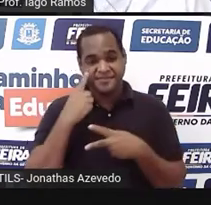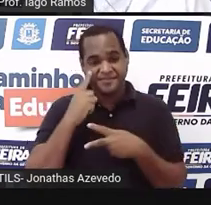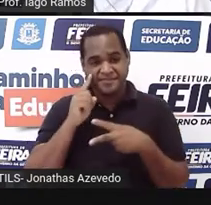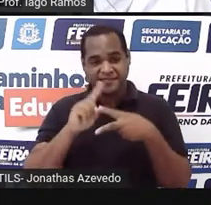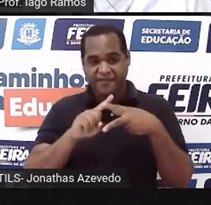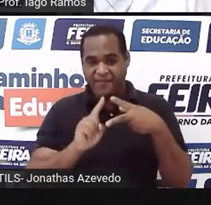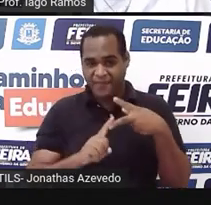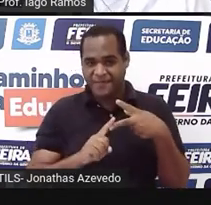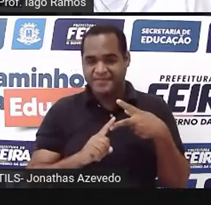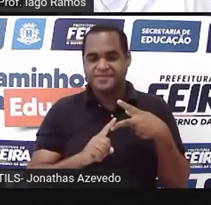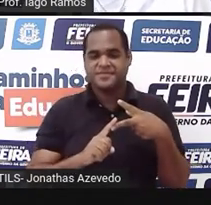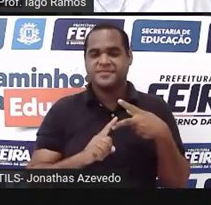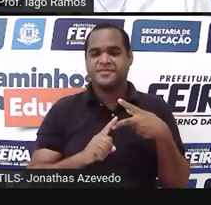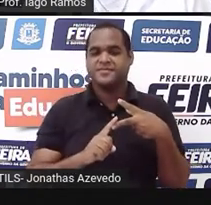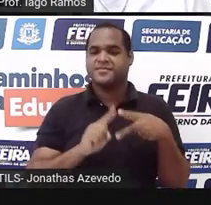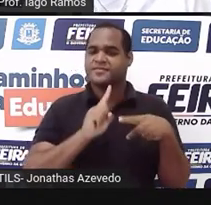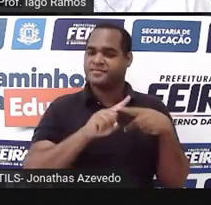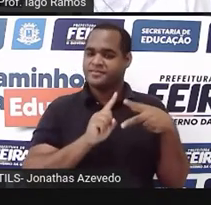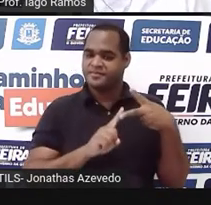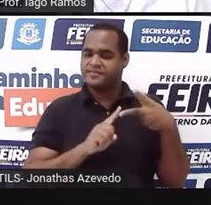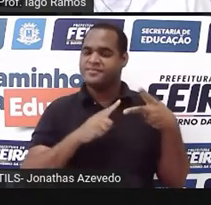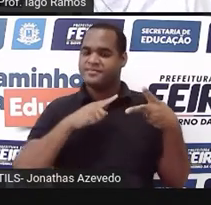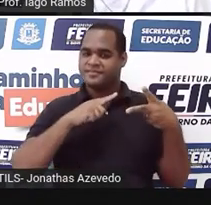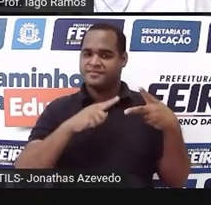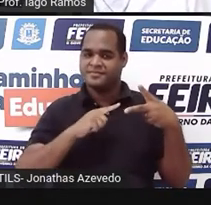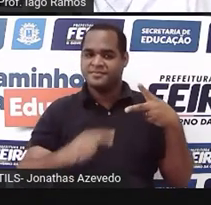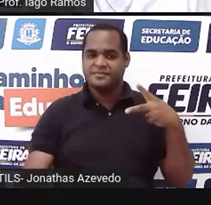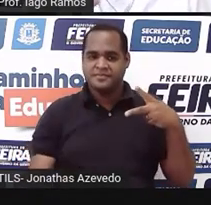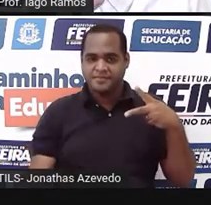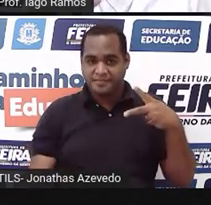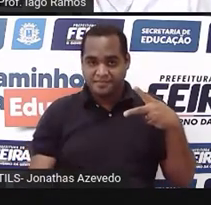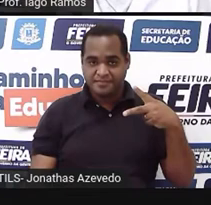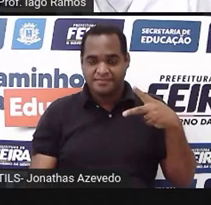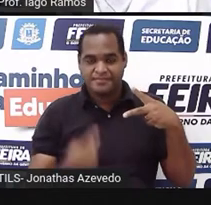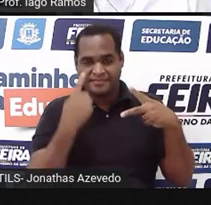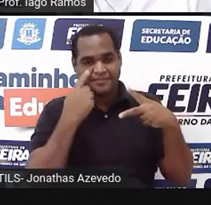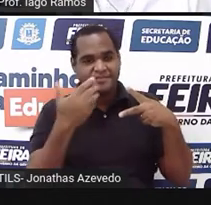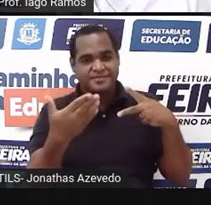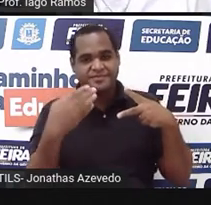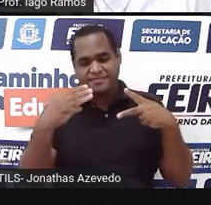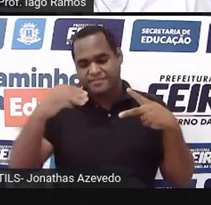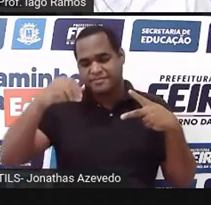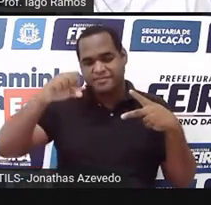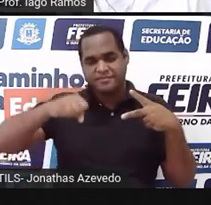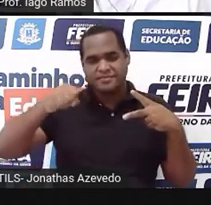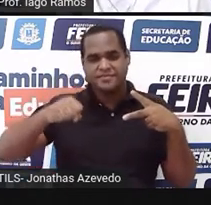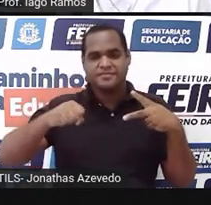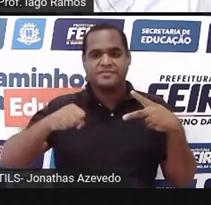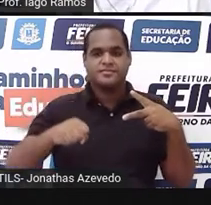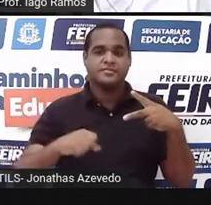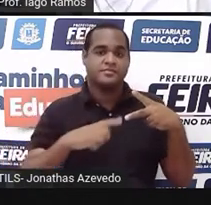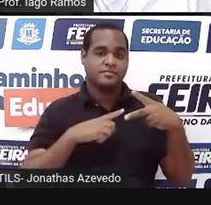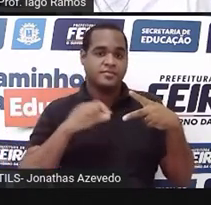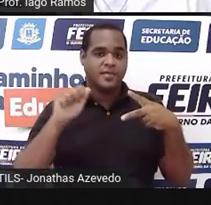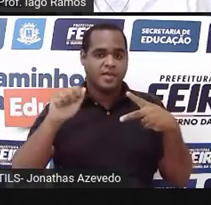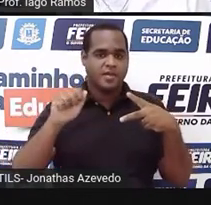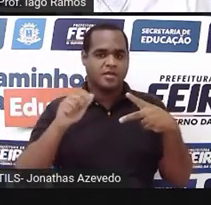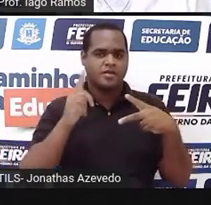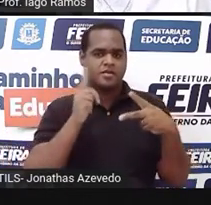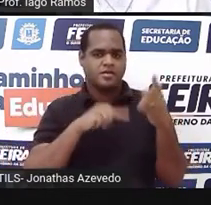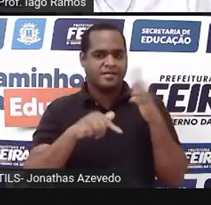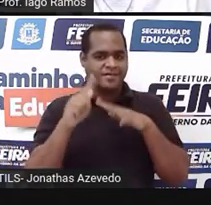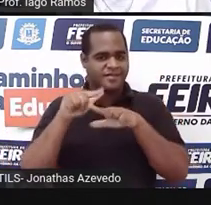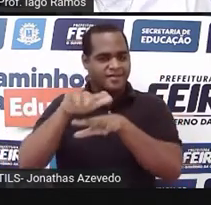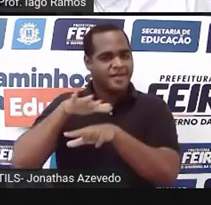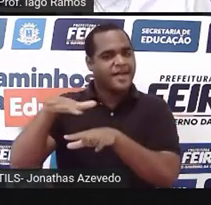número sem querer te dou duas opções Olha só 30 segundos letra A Como